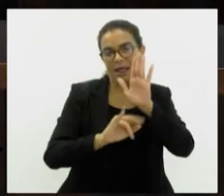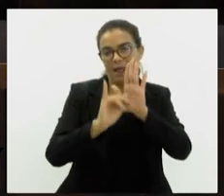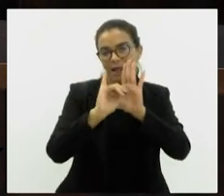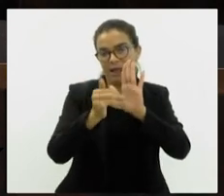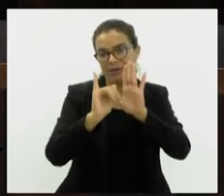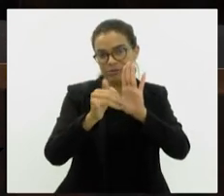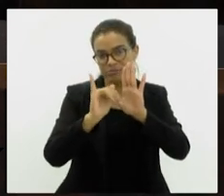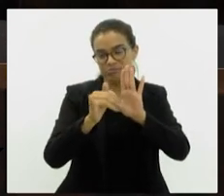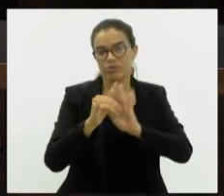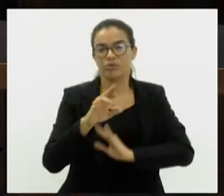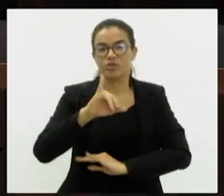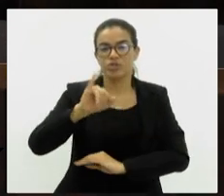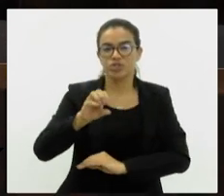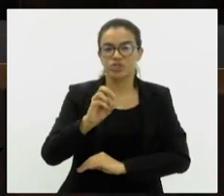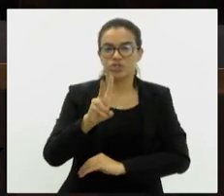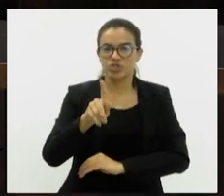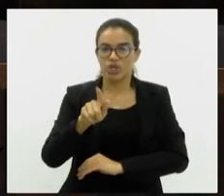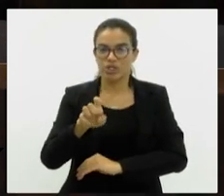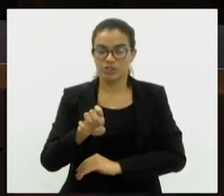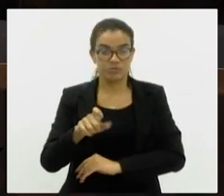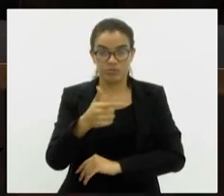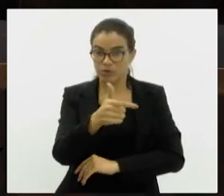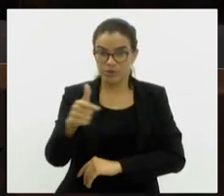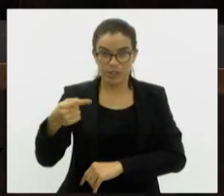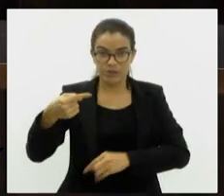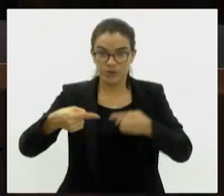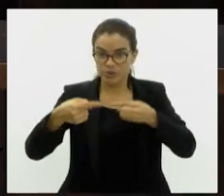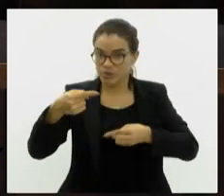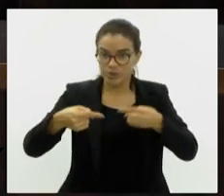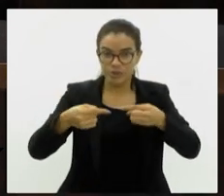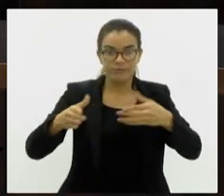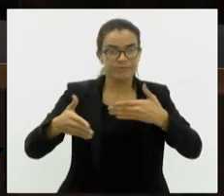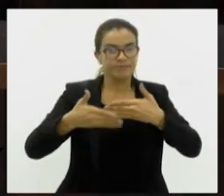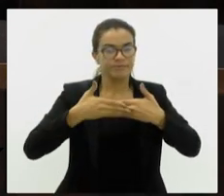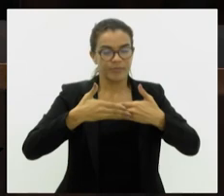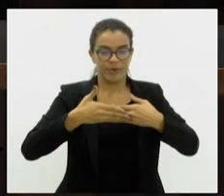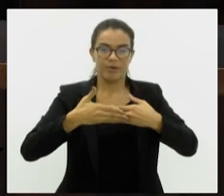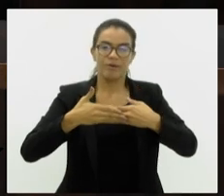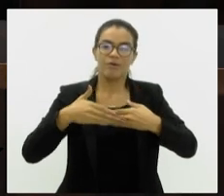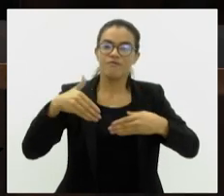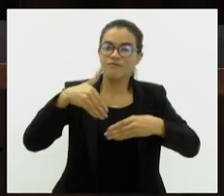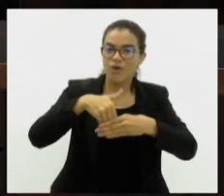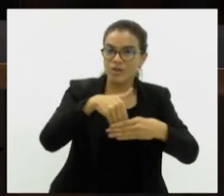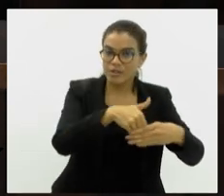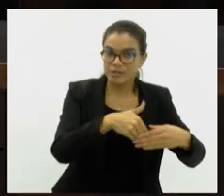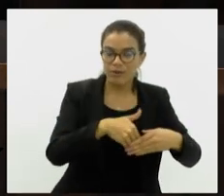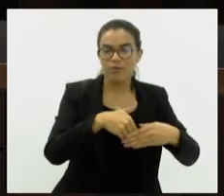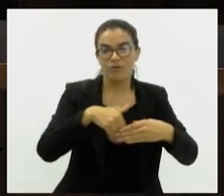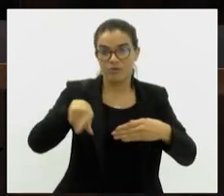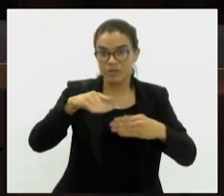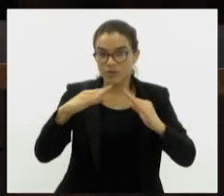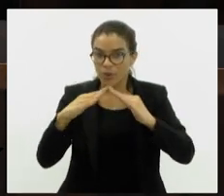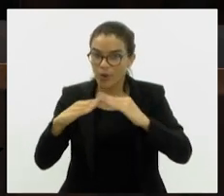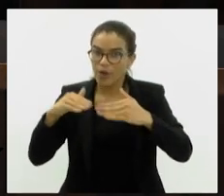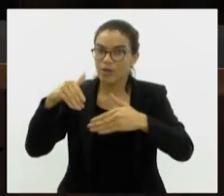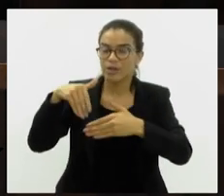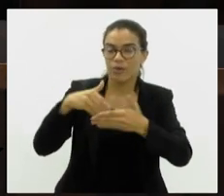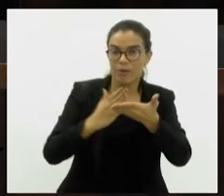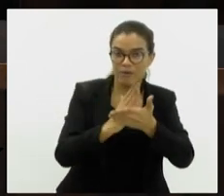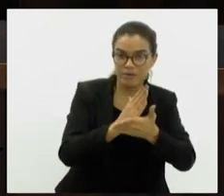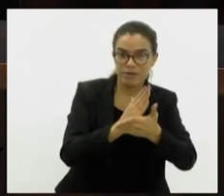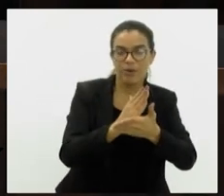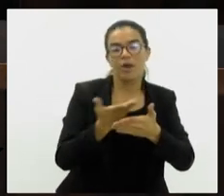Felipe Neto. Em discussão, não havendo quem queira discutir, em votação. Os senhores que aprovam, permaneçam como